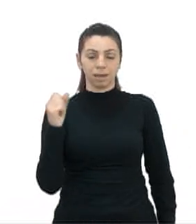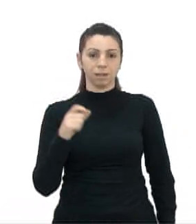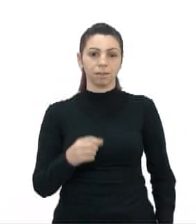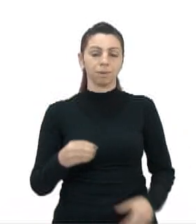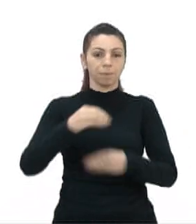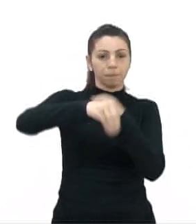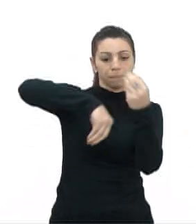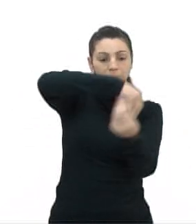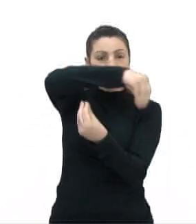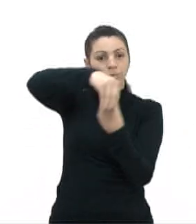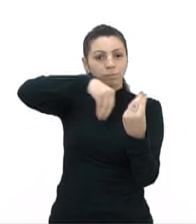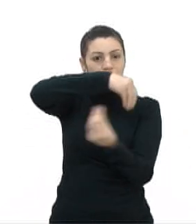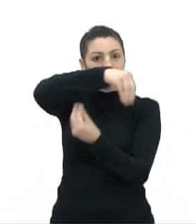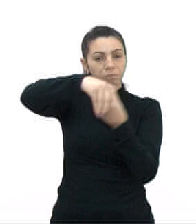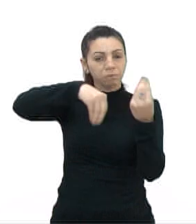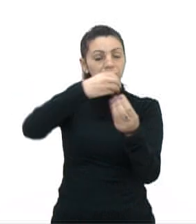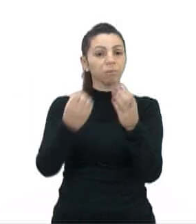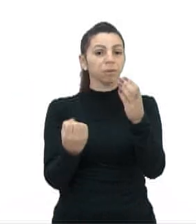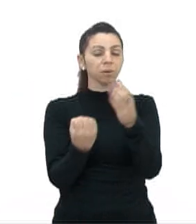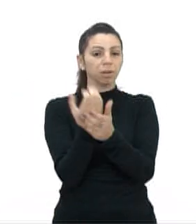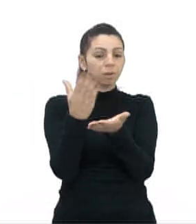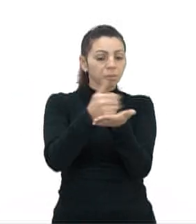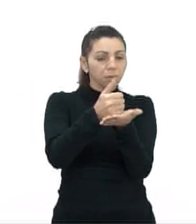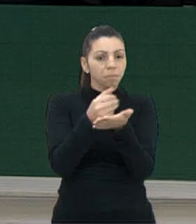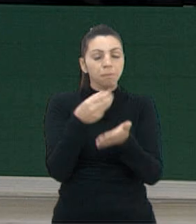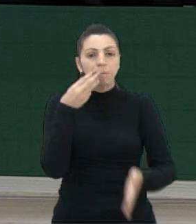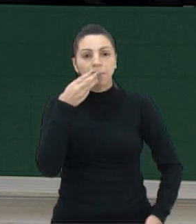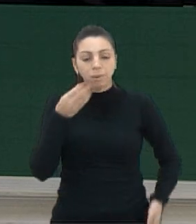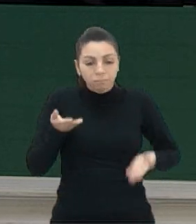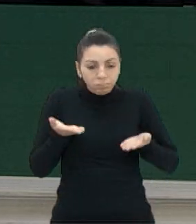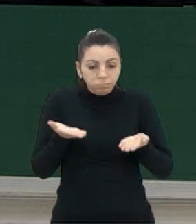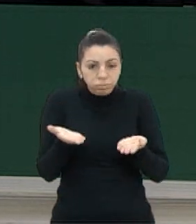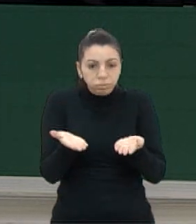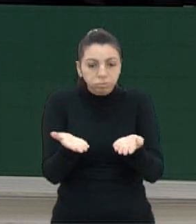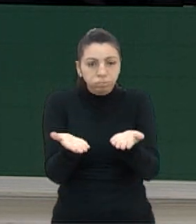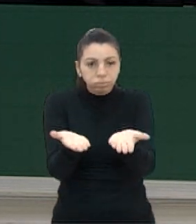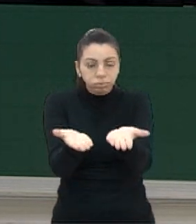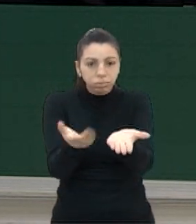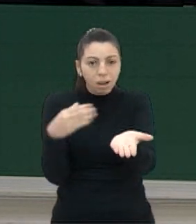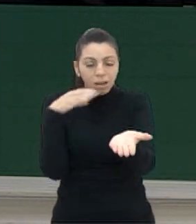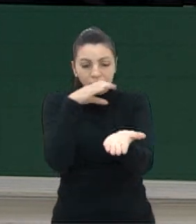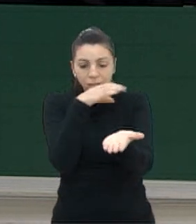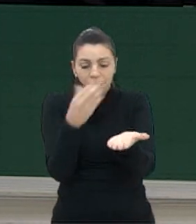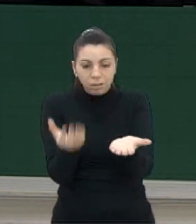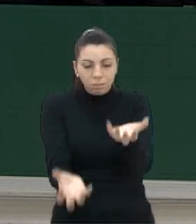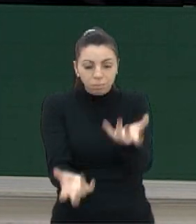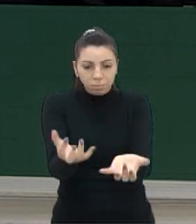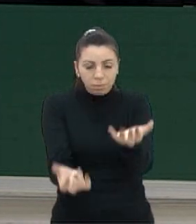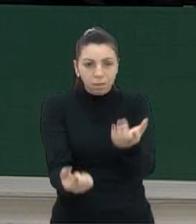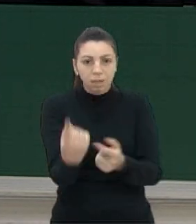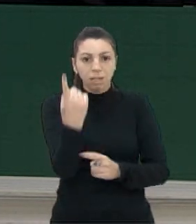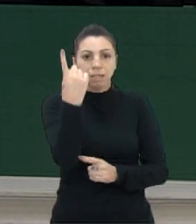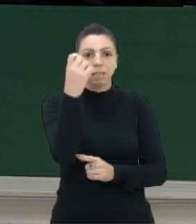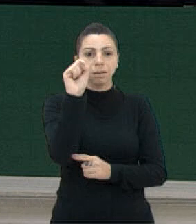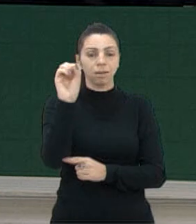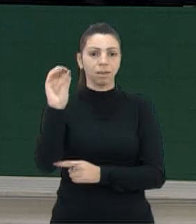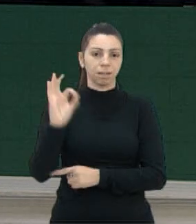bolo. Mistura tudo, né, coloca lá no forno, 180 graus, mais ou menos 40 minutos e o bolo vai estar